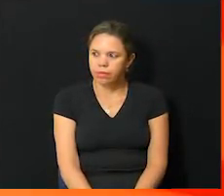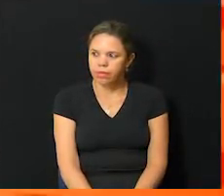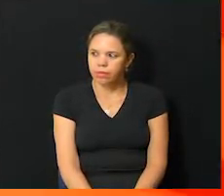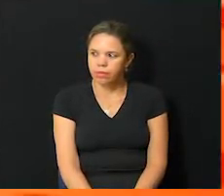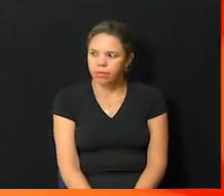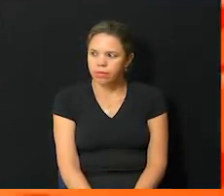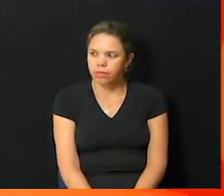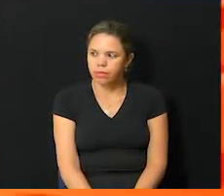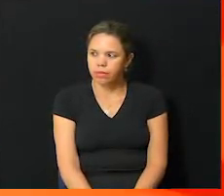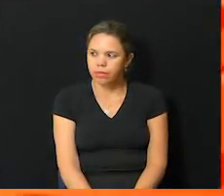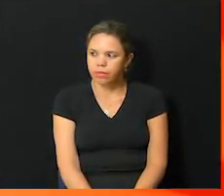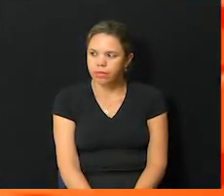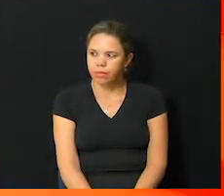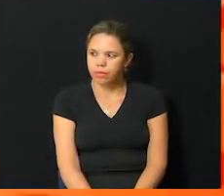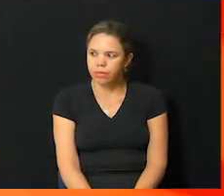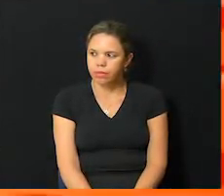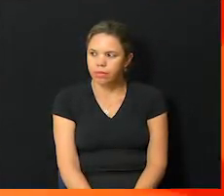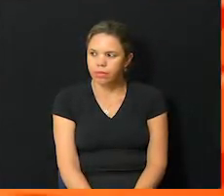volume